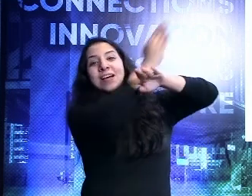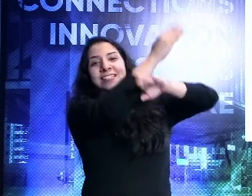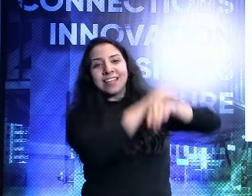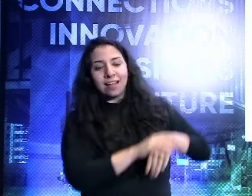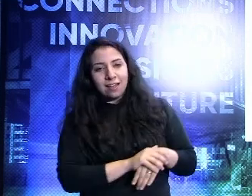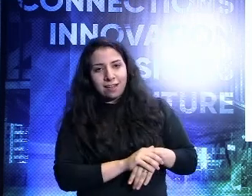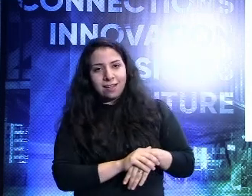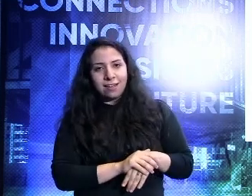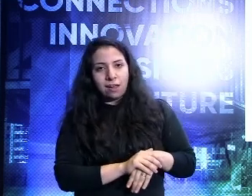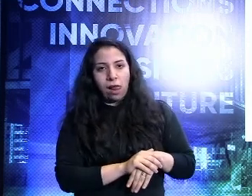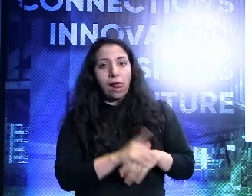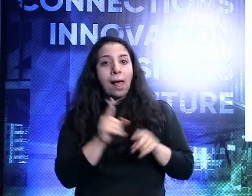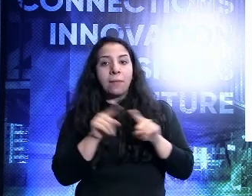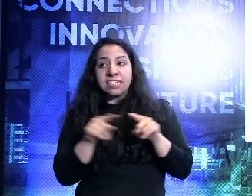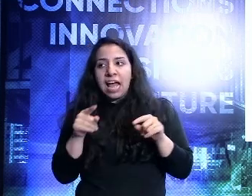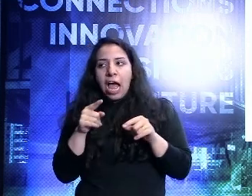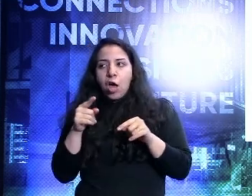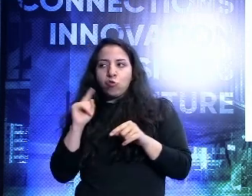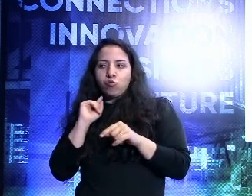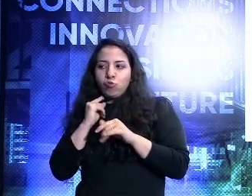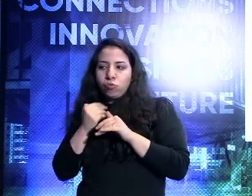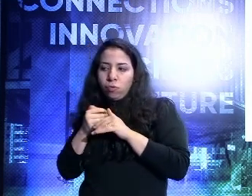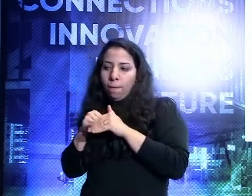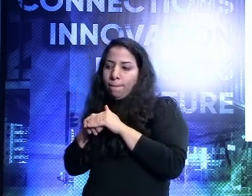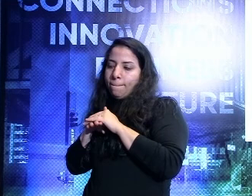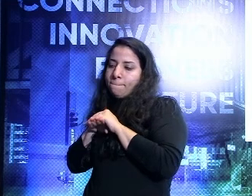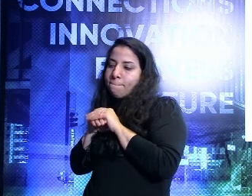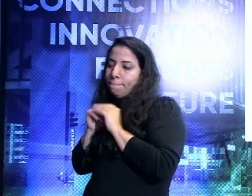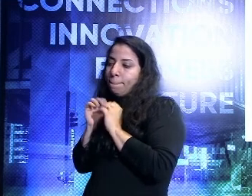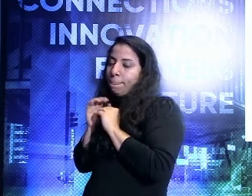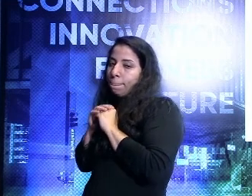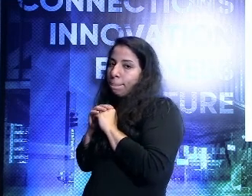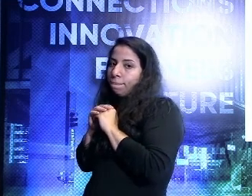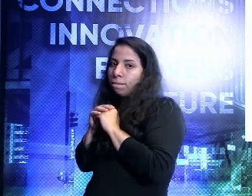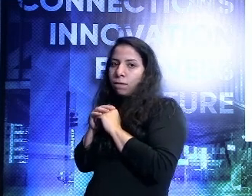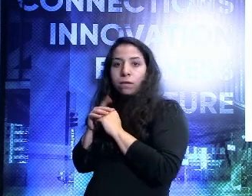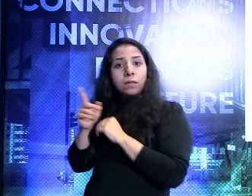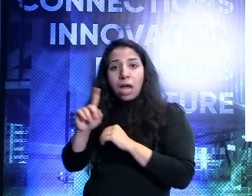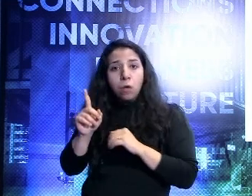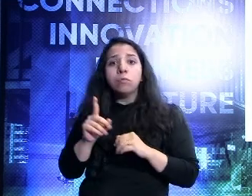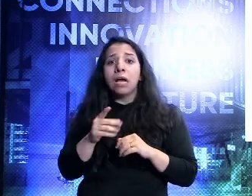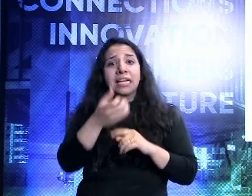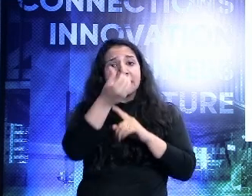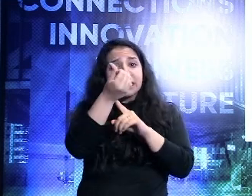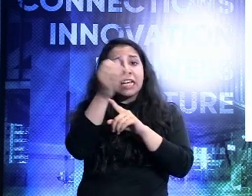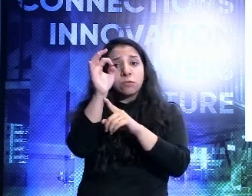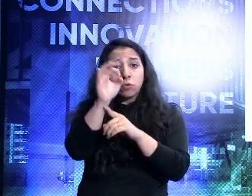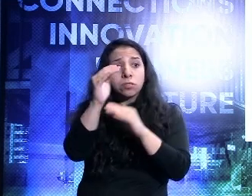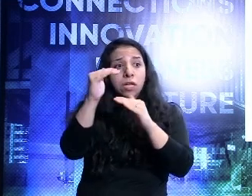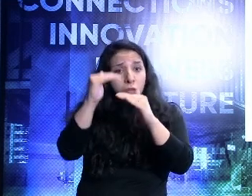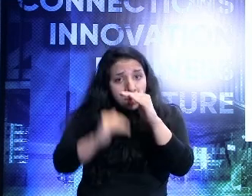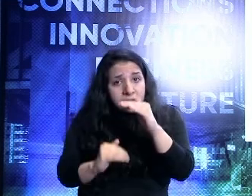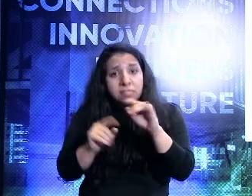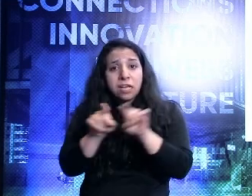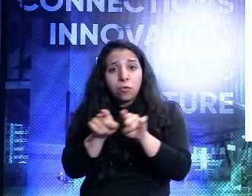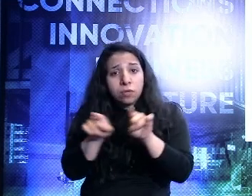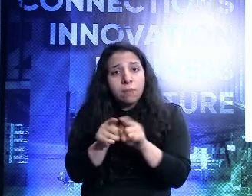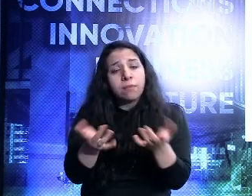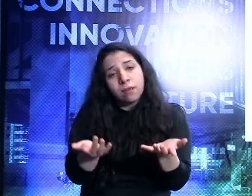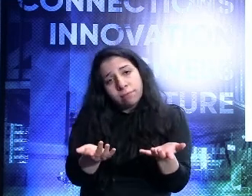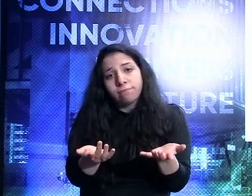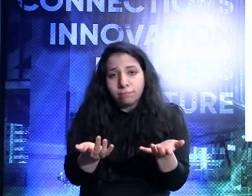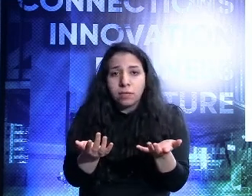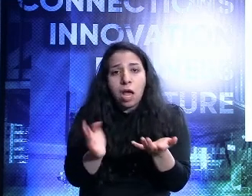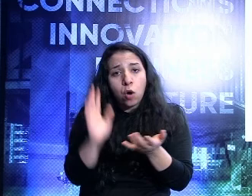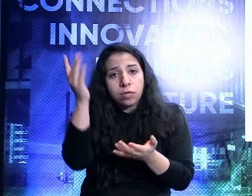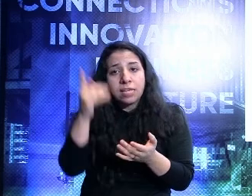embaixo do tapete. Teve um time aqui, ó, menos 6%. Ele decaiu. E a gente foi entender, tinha um